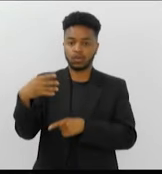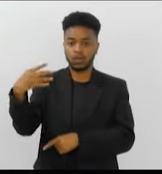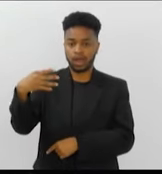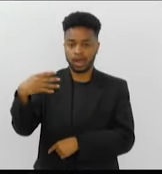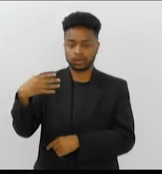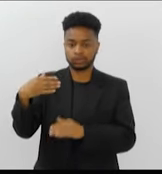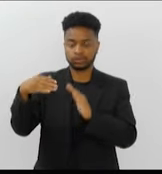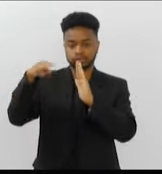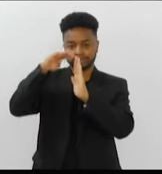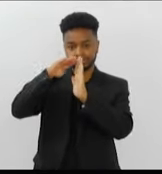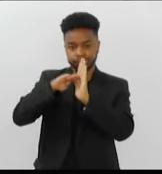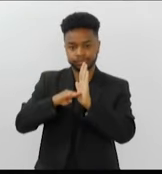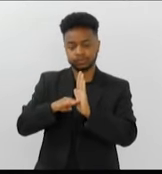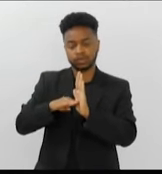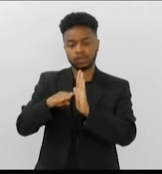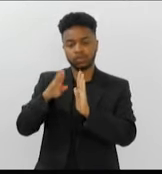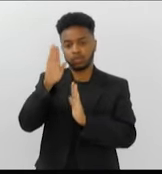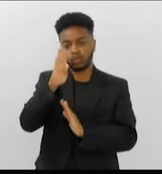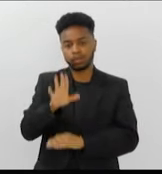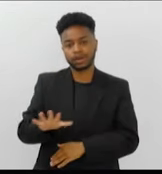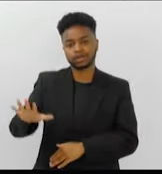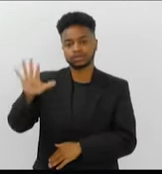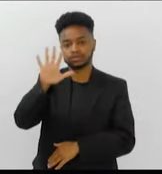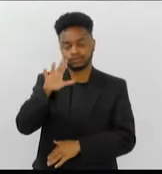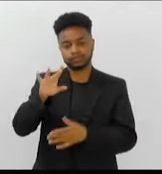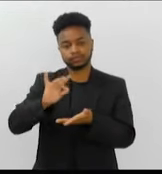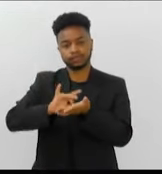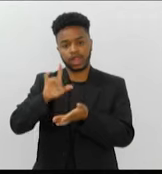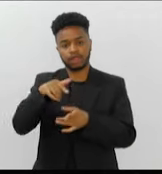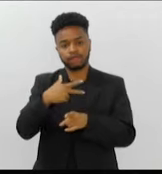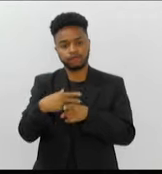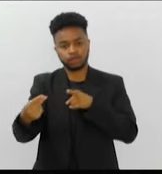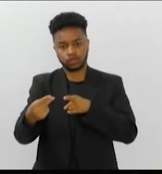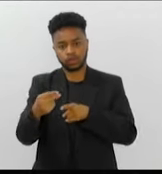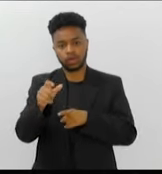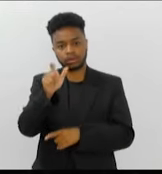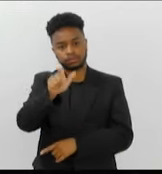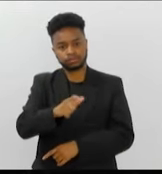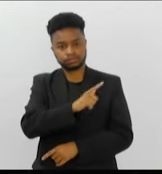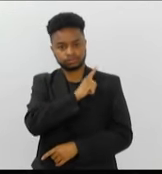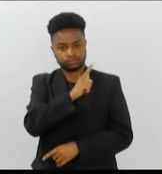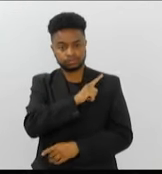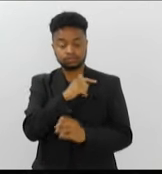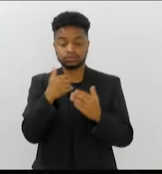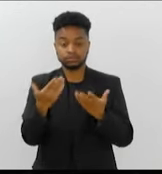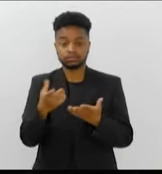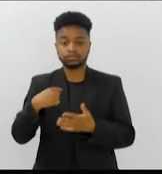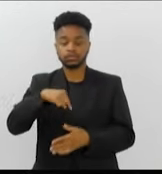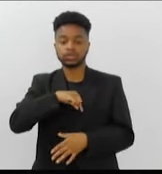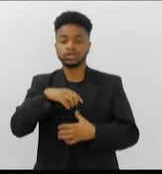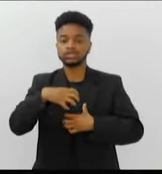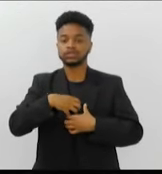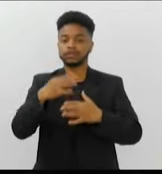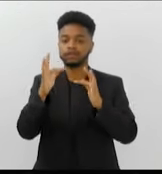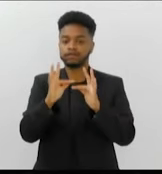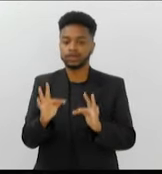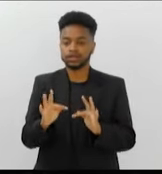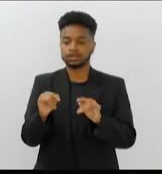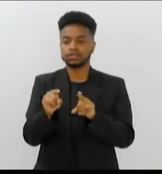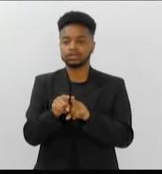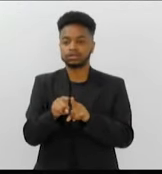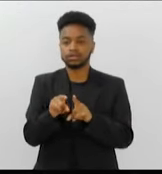município nacional é uma vitória muito grande para um gestor. Então, a gente fica feliz e falar